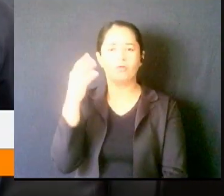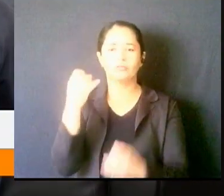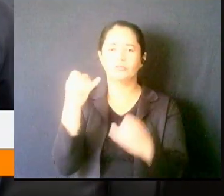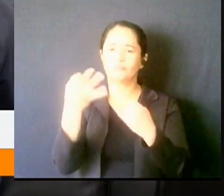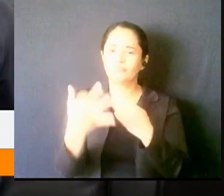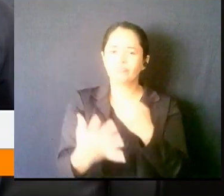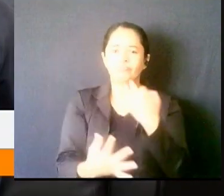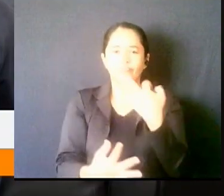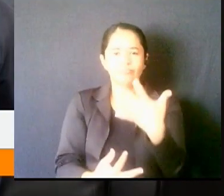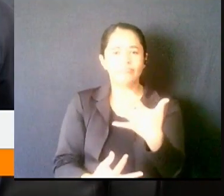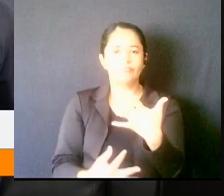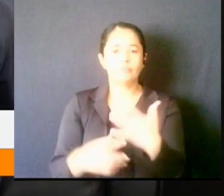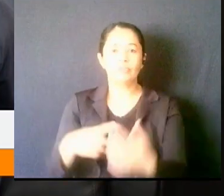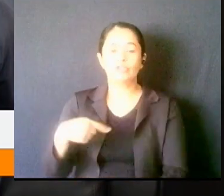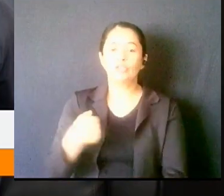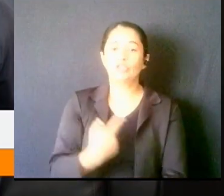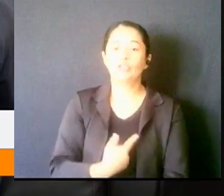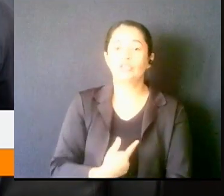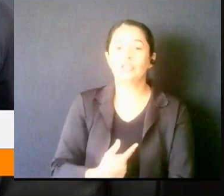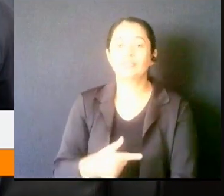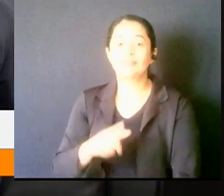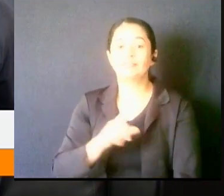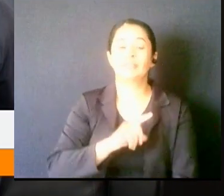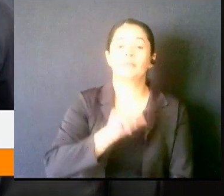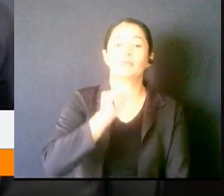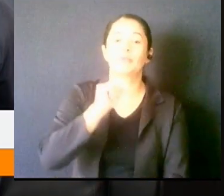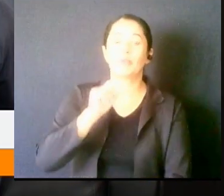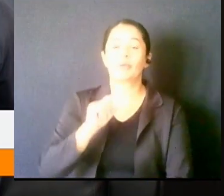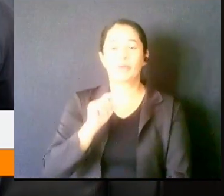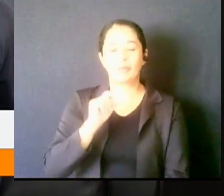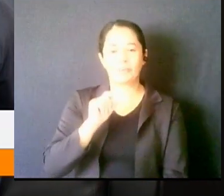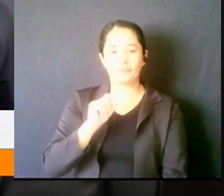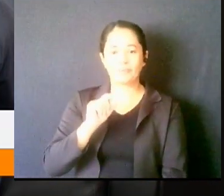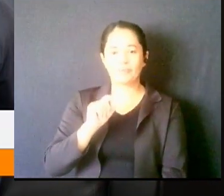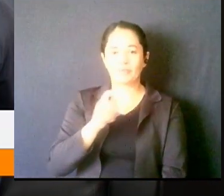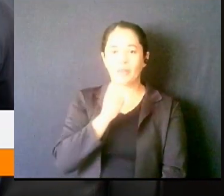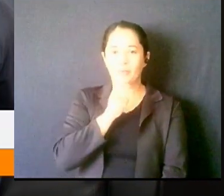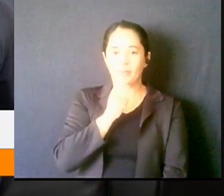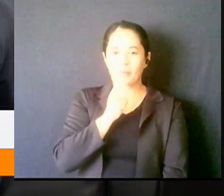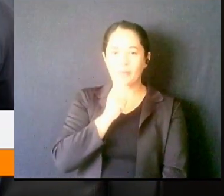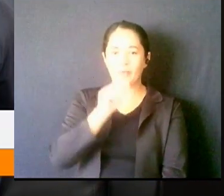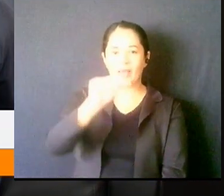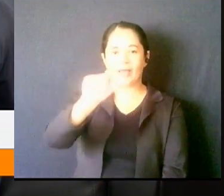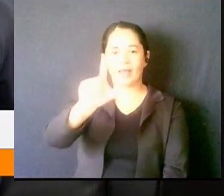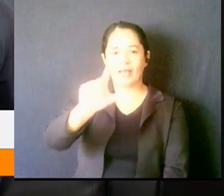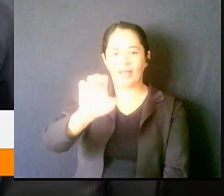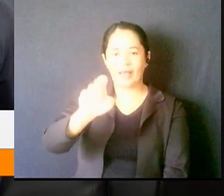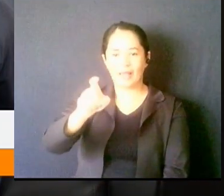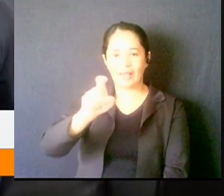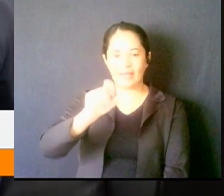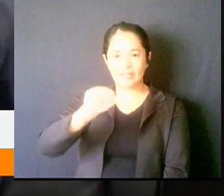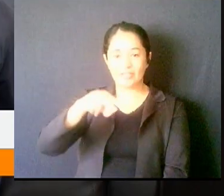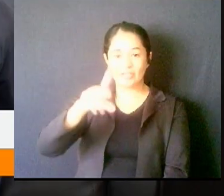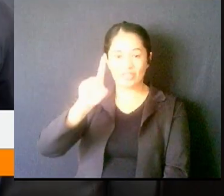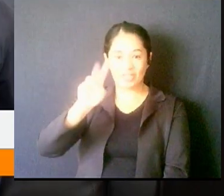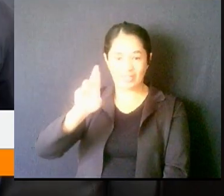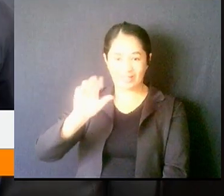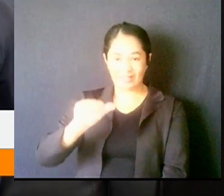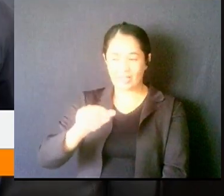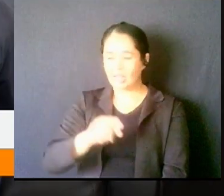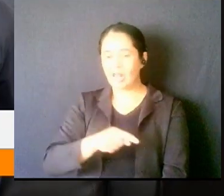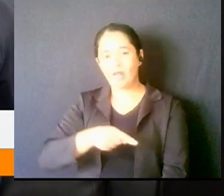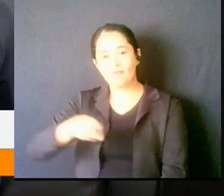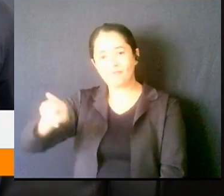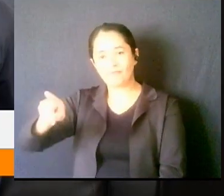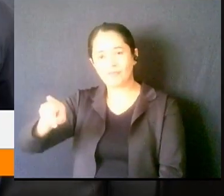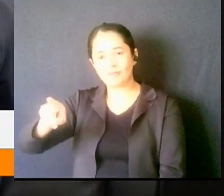um boletim, nossa repórter, a Alexandra Dias, ela foi conversar com algumas pessoas no